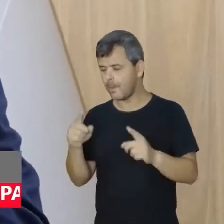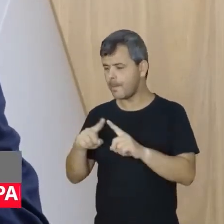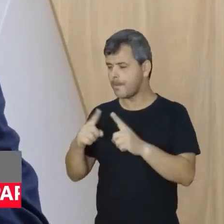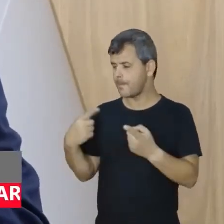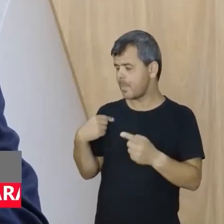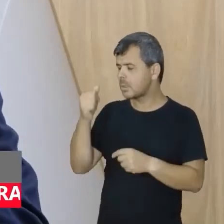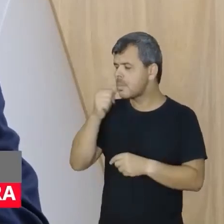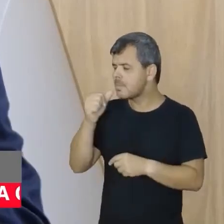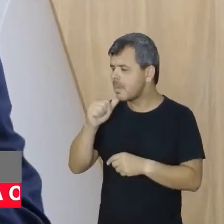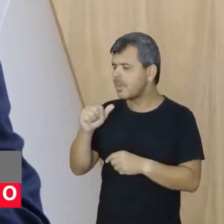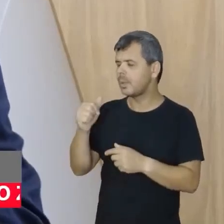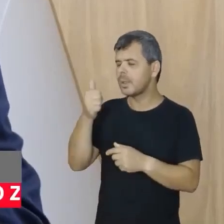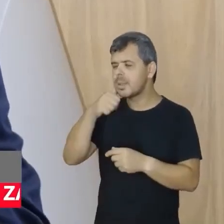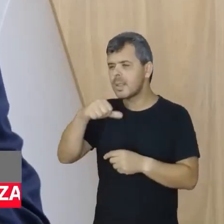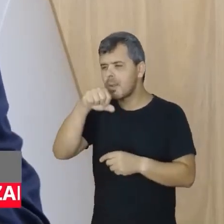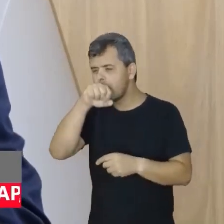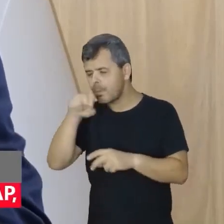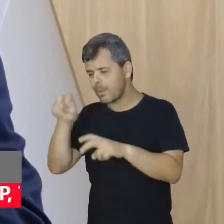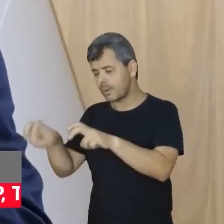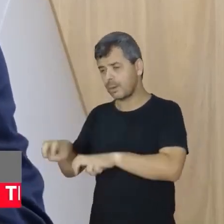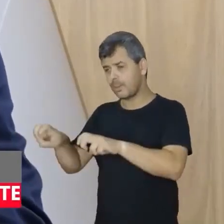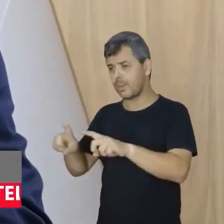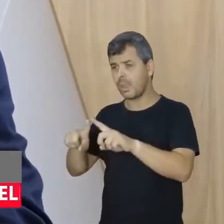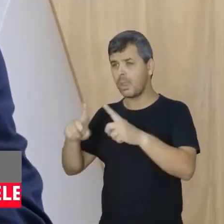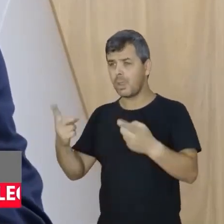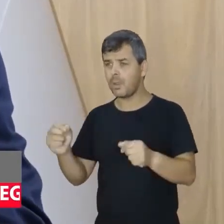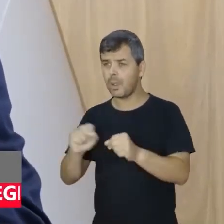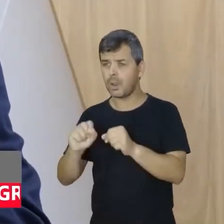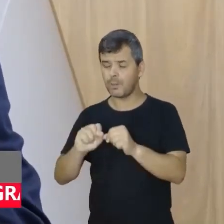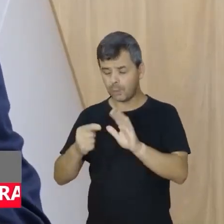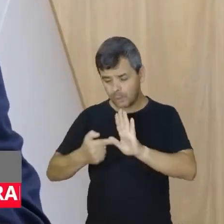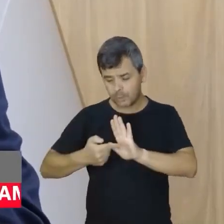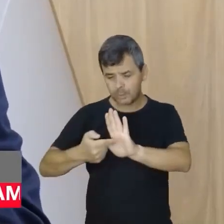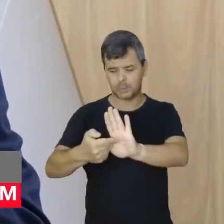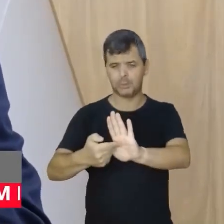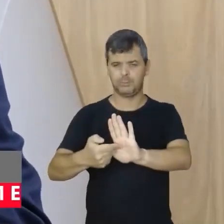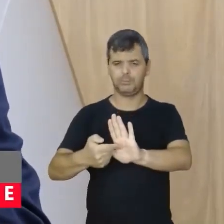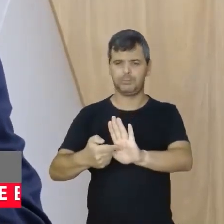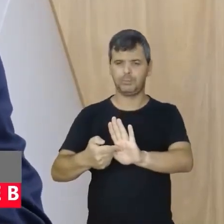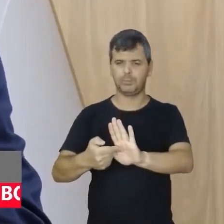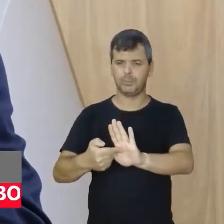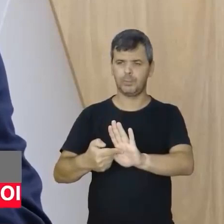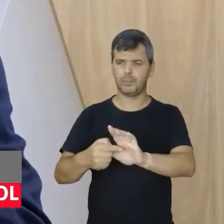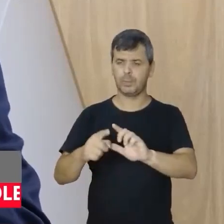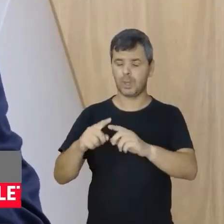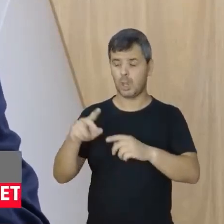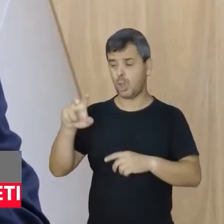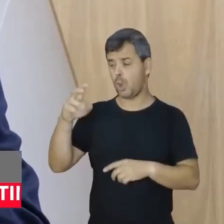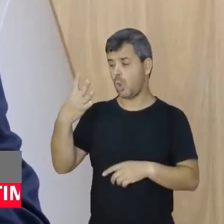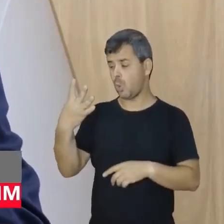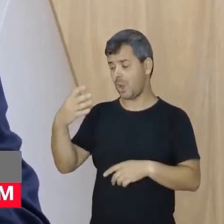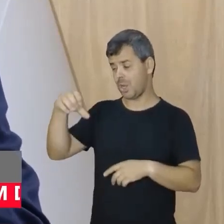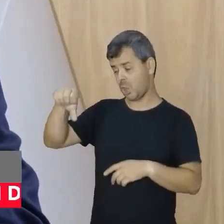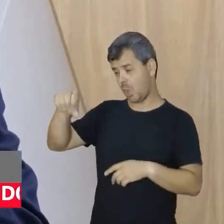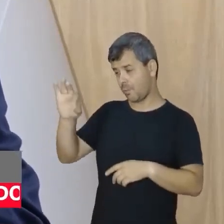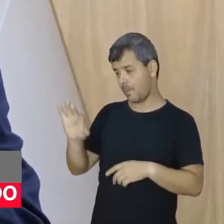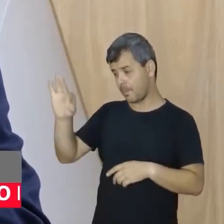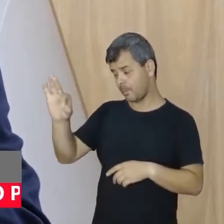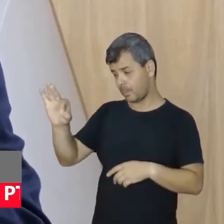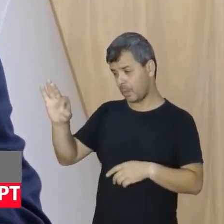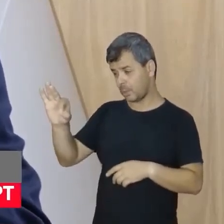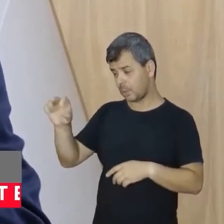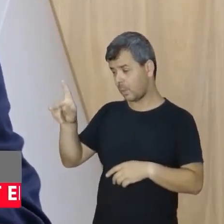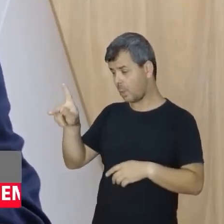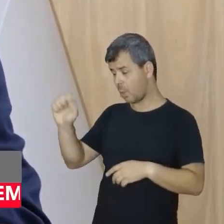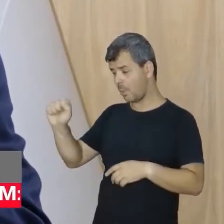da mulher, da mãe agricultora. E assim foi essa demonstração. 49% da oferta de alimentos para o